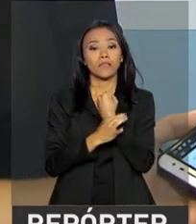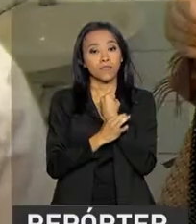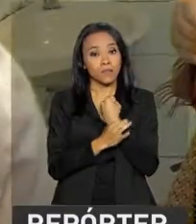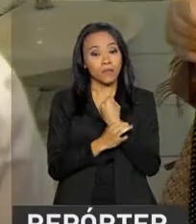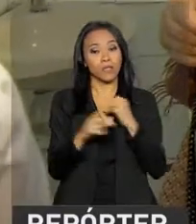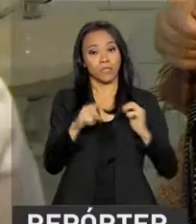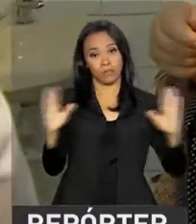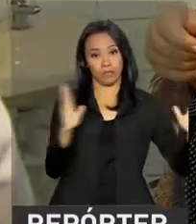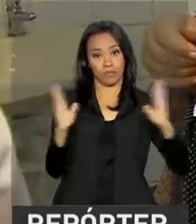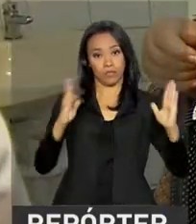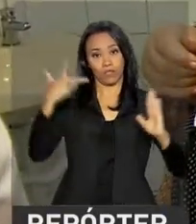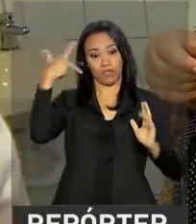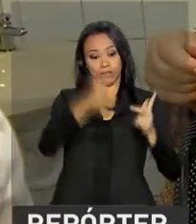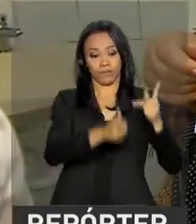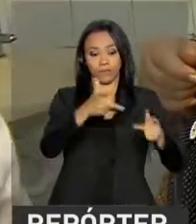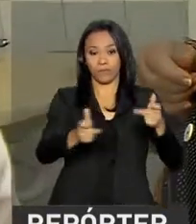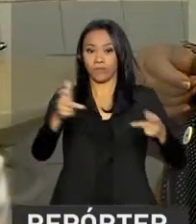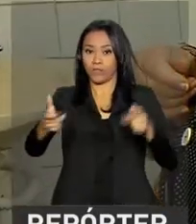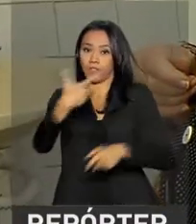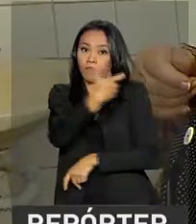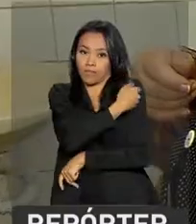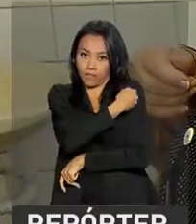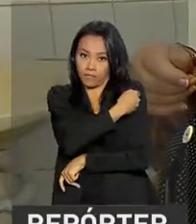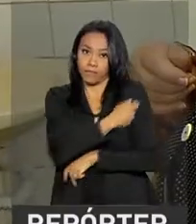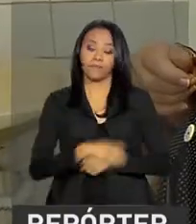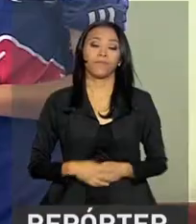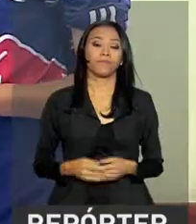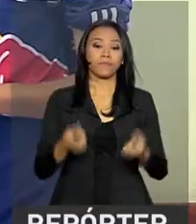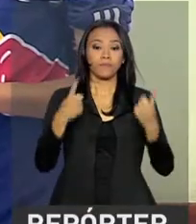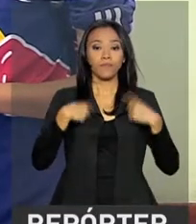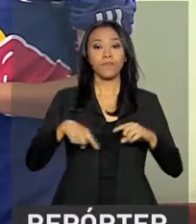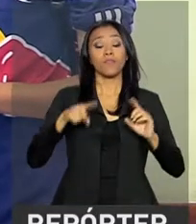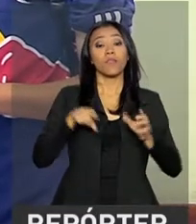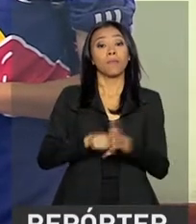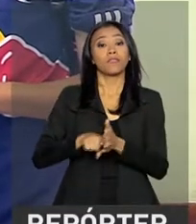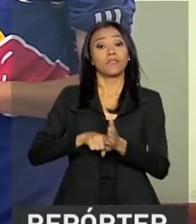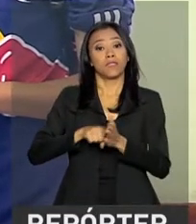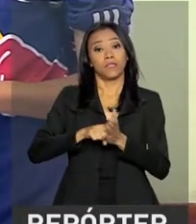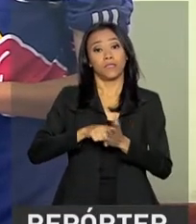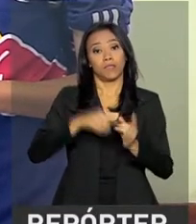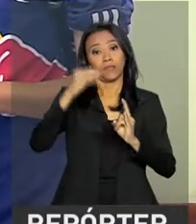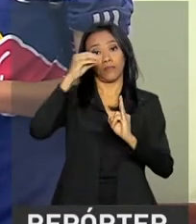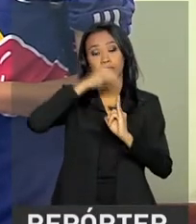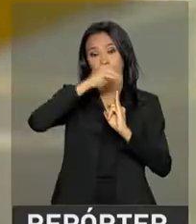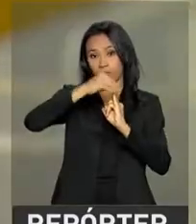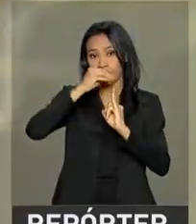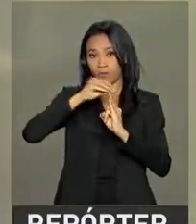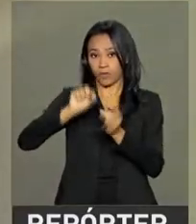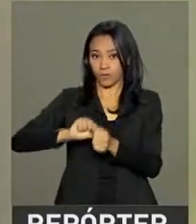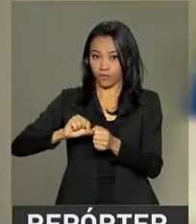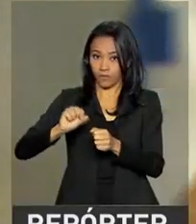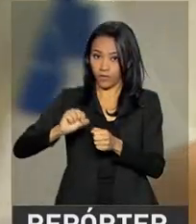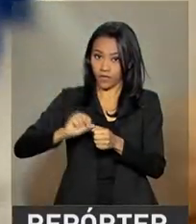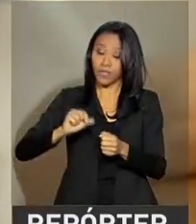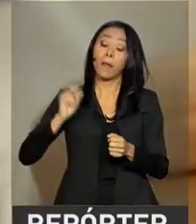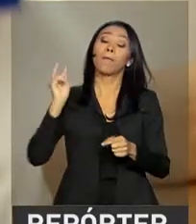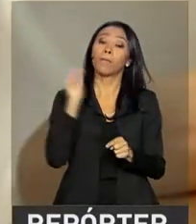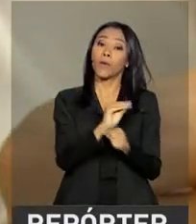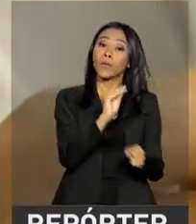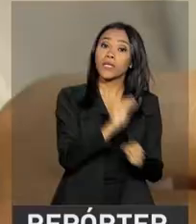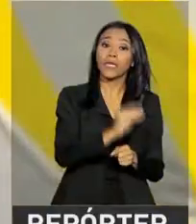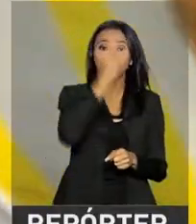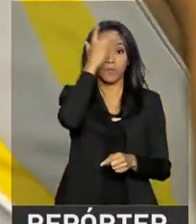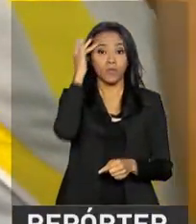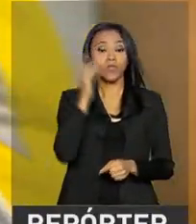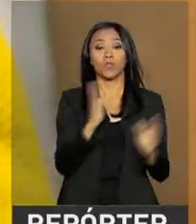vacinal de acordo com governo estudos realizados pela fiocruz garantem que as doses fracionadas protegem a pessoa por oito